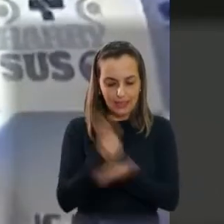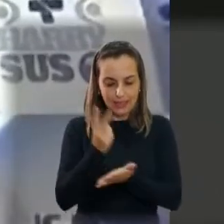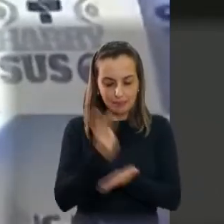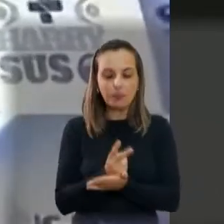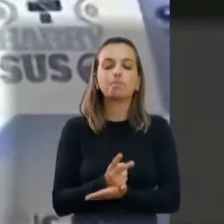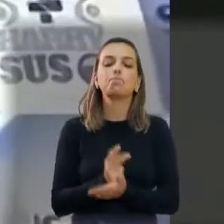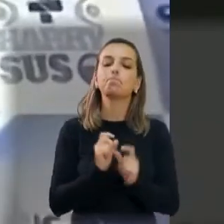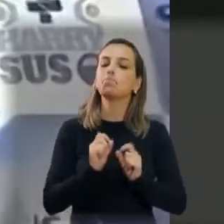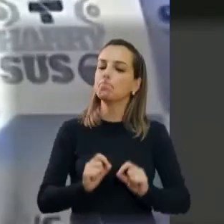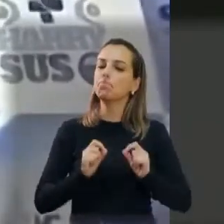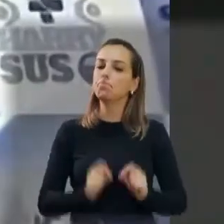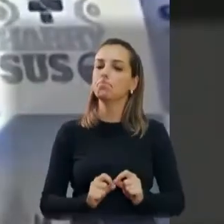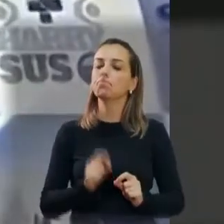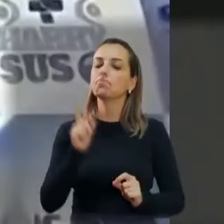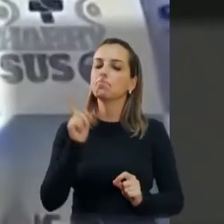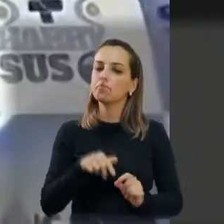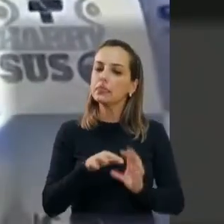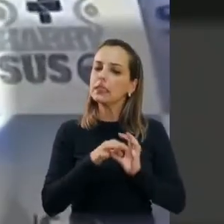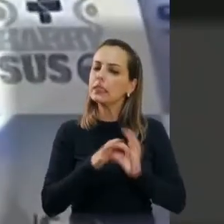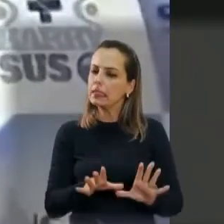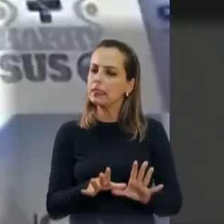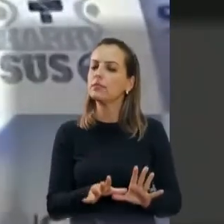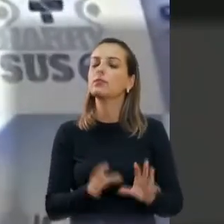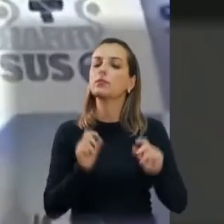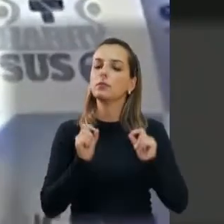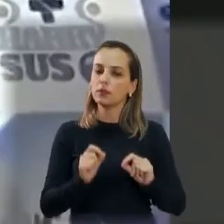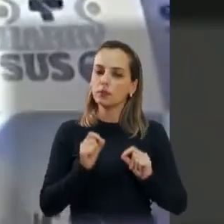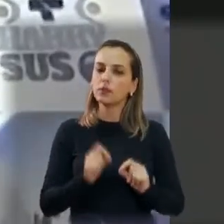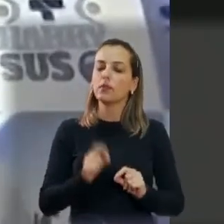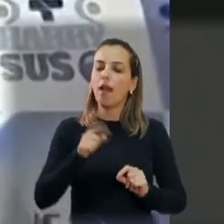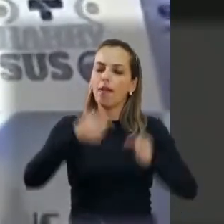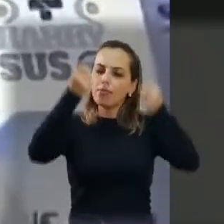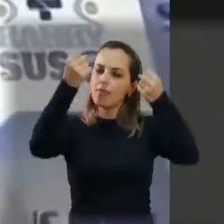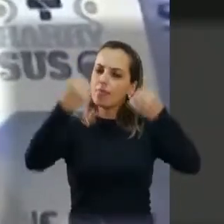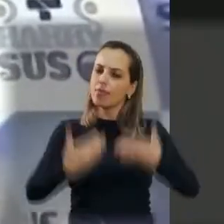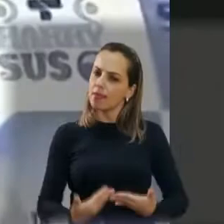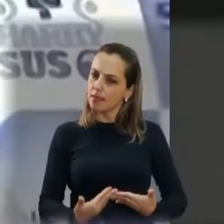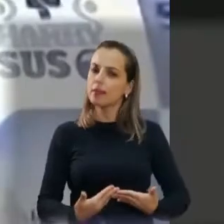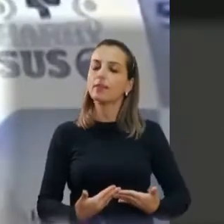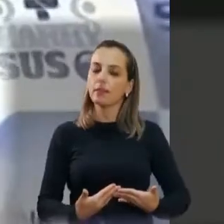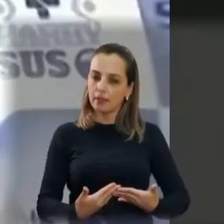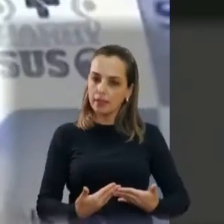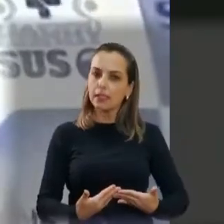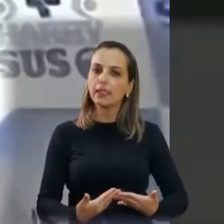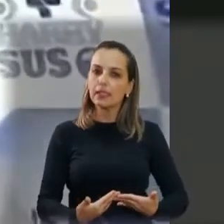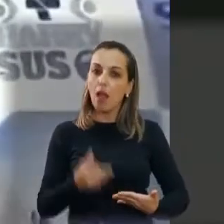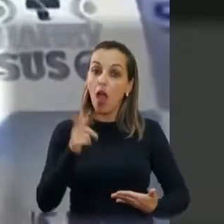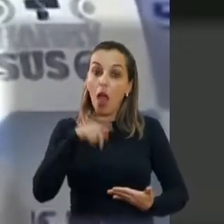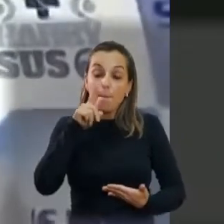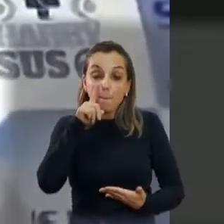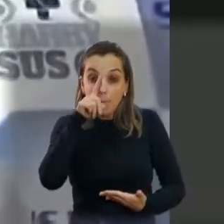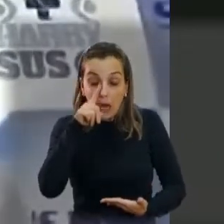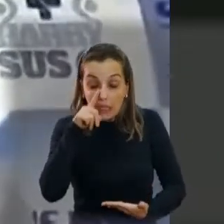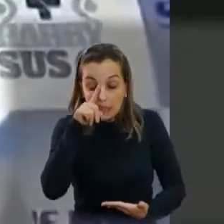presente, solicita ali, e nos explicando a gravidade